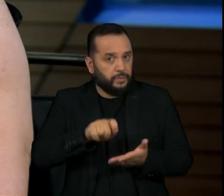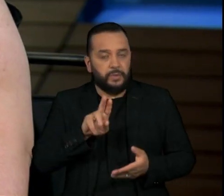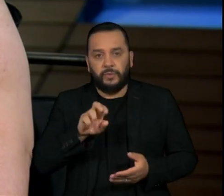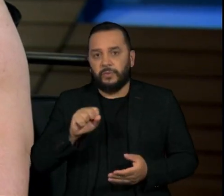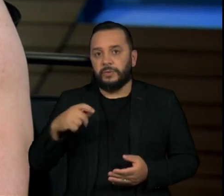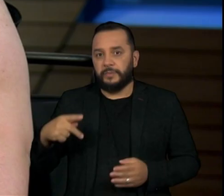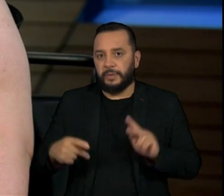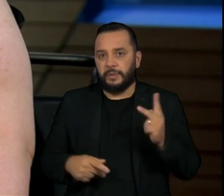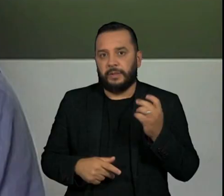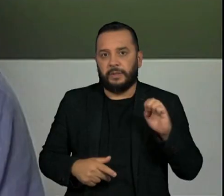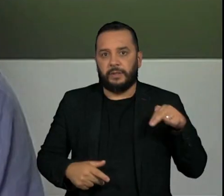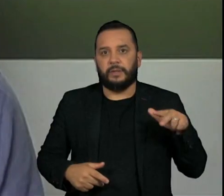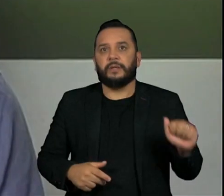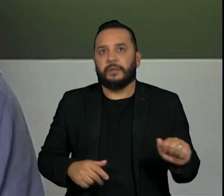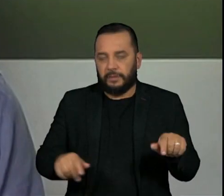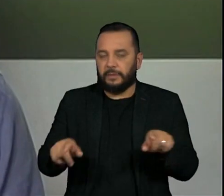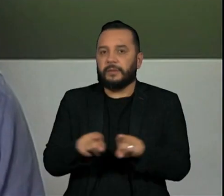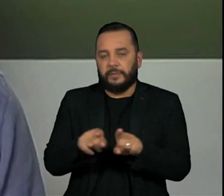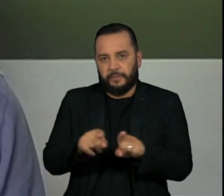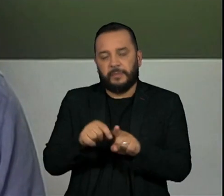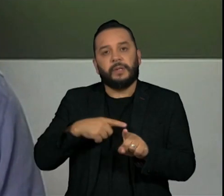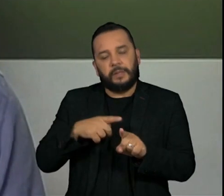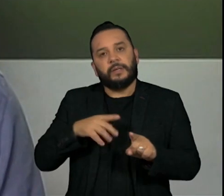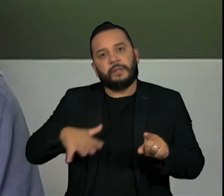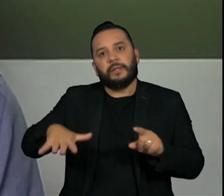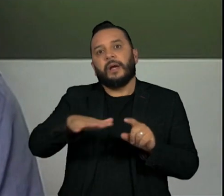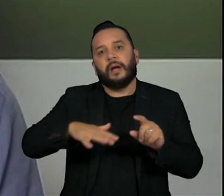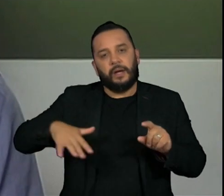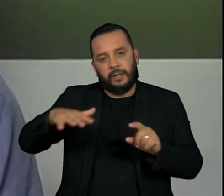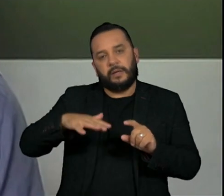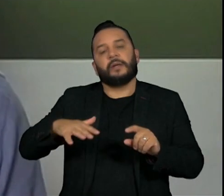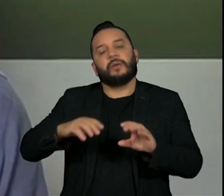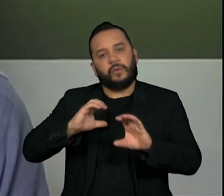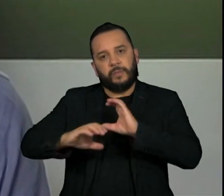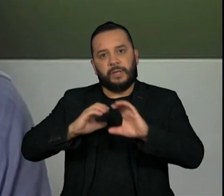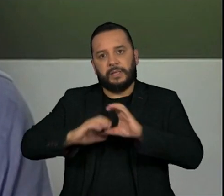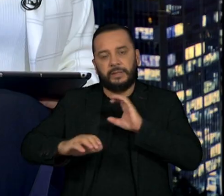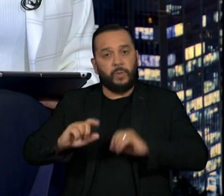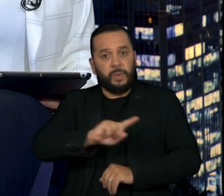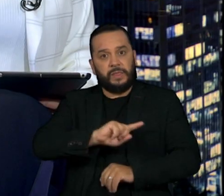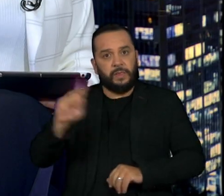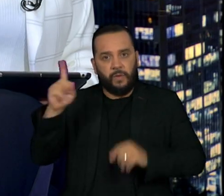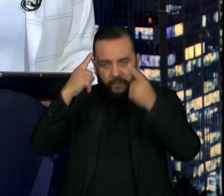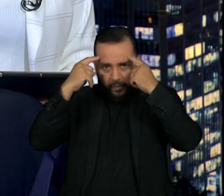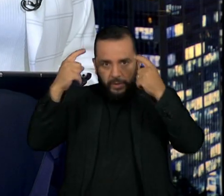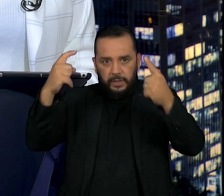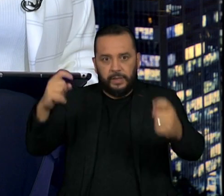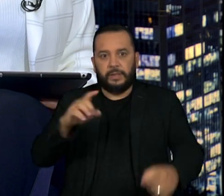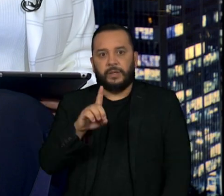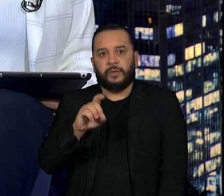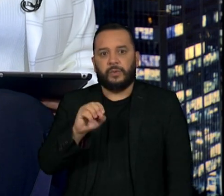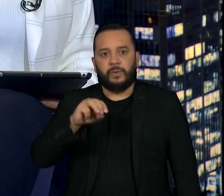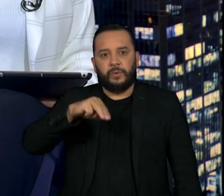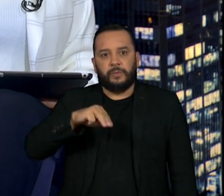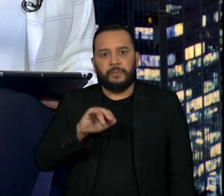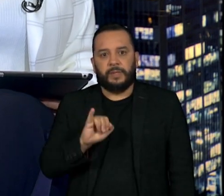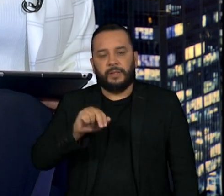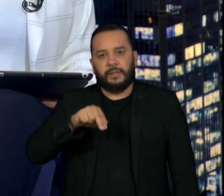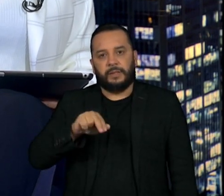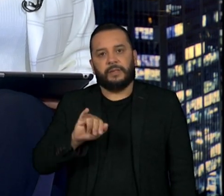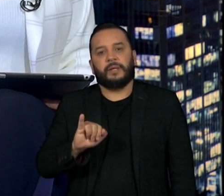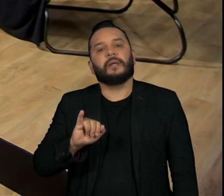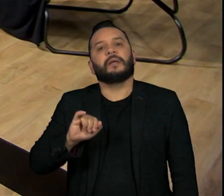Helena Vieira, e o precursor em comunicação não violenta no Brasil, Dominique Barter, cofundador da escola pública Espaço